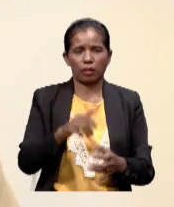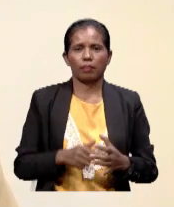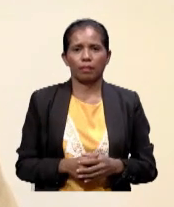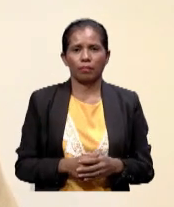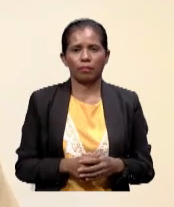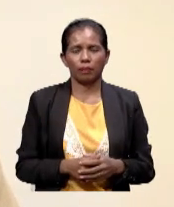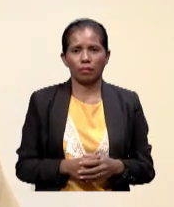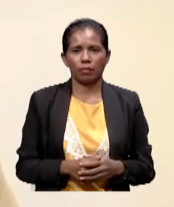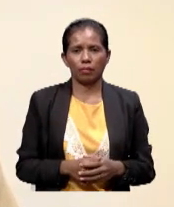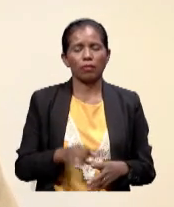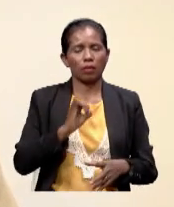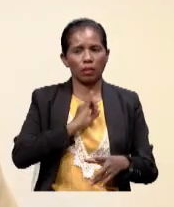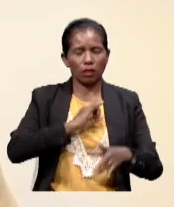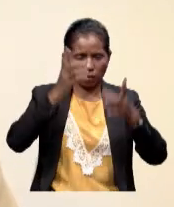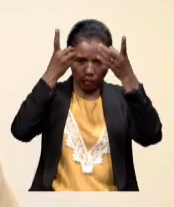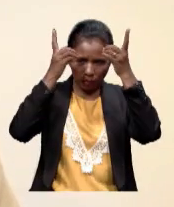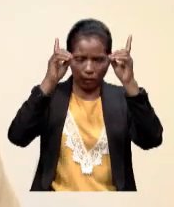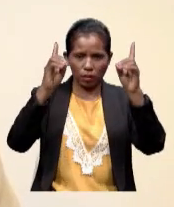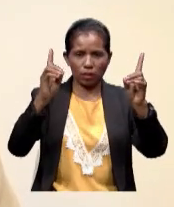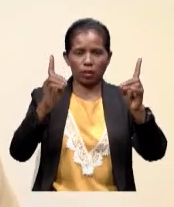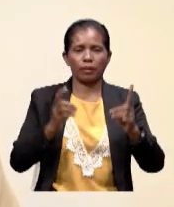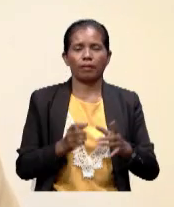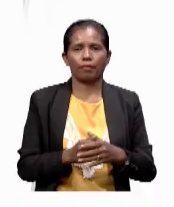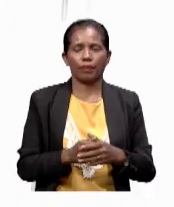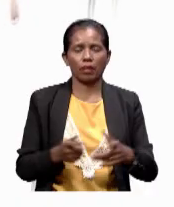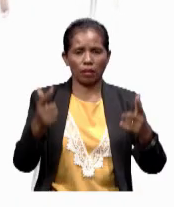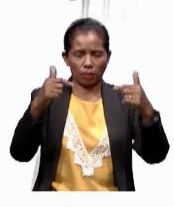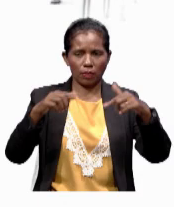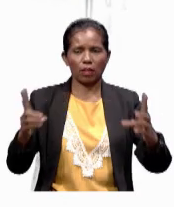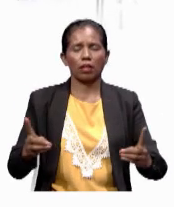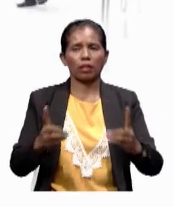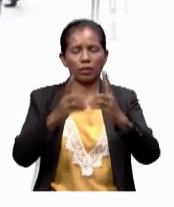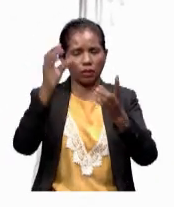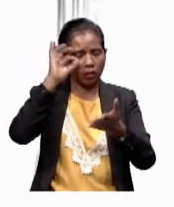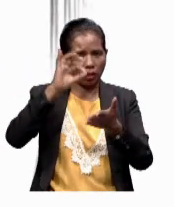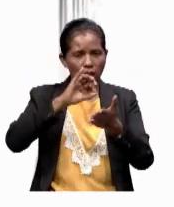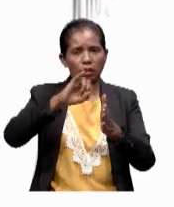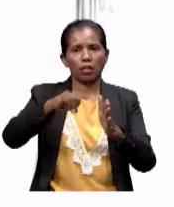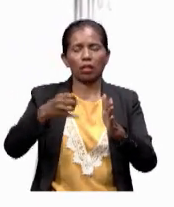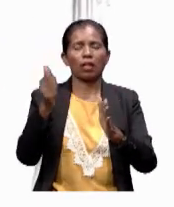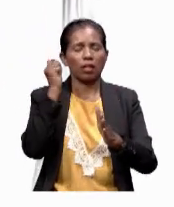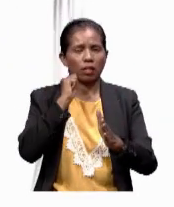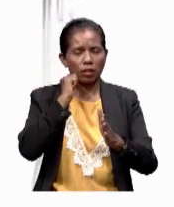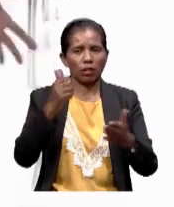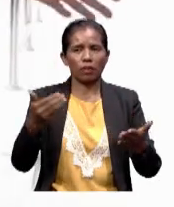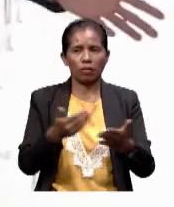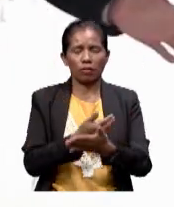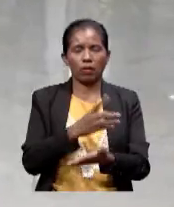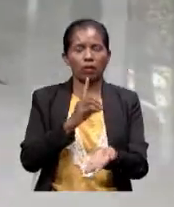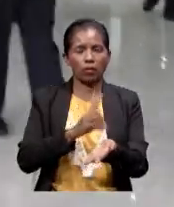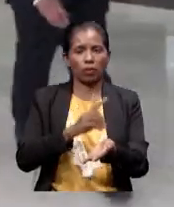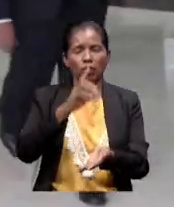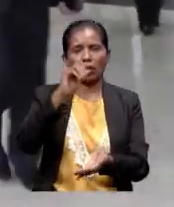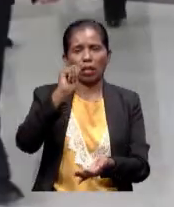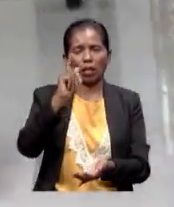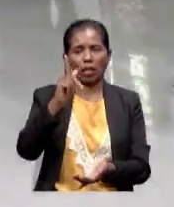2023, how decidi queda mai hasuru secretário geral ASEAN fon de Dr. Kao Kim